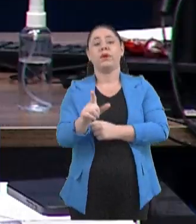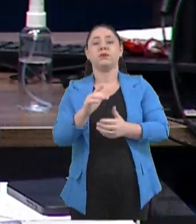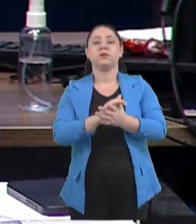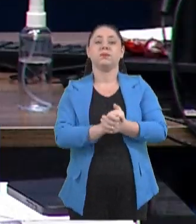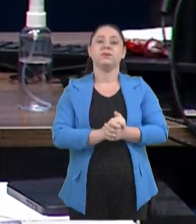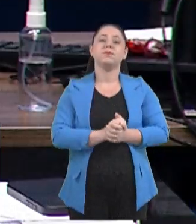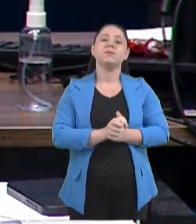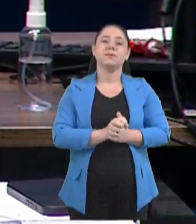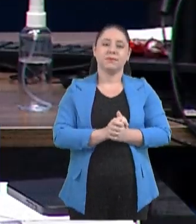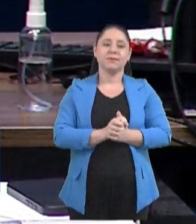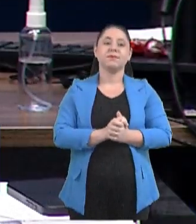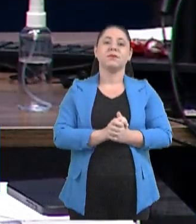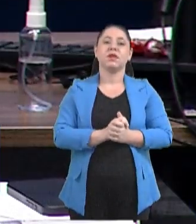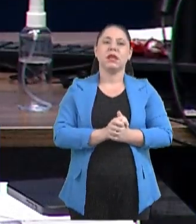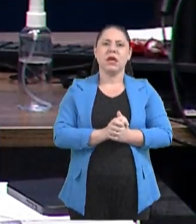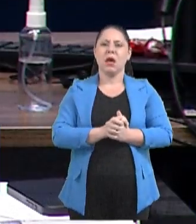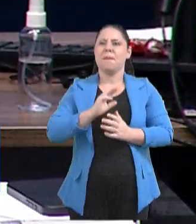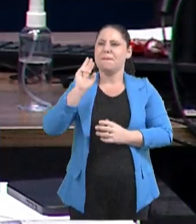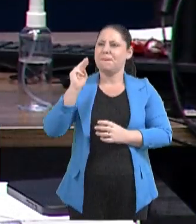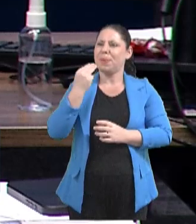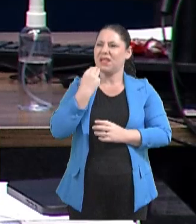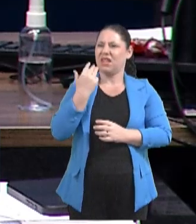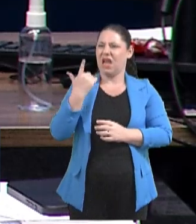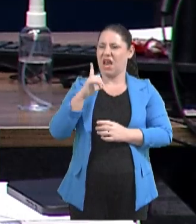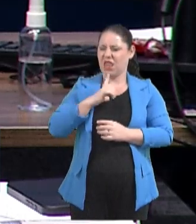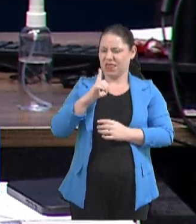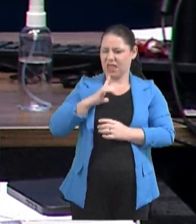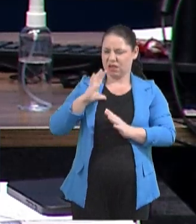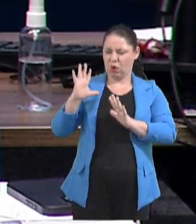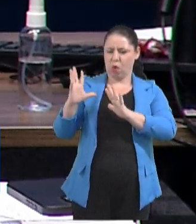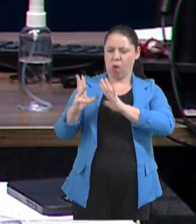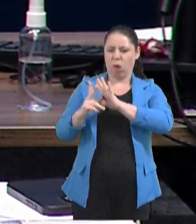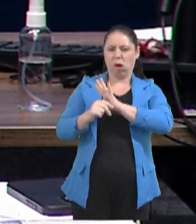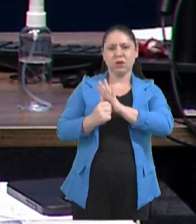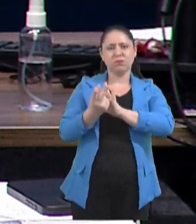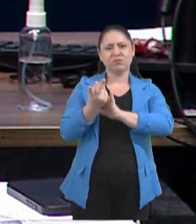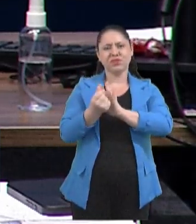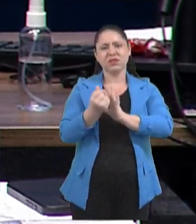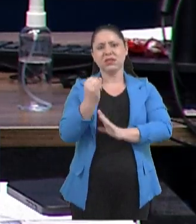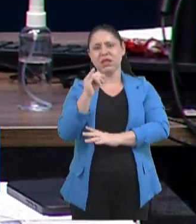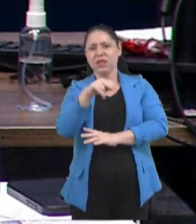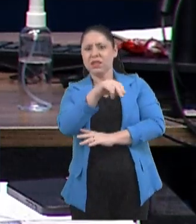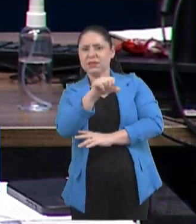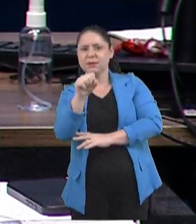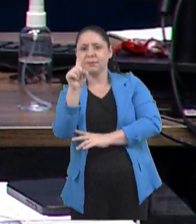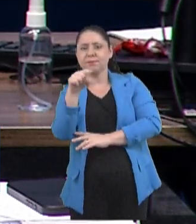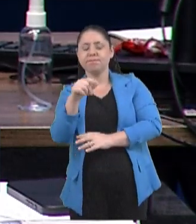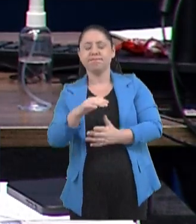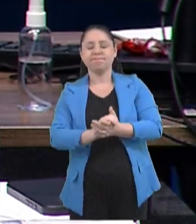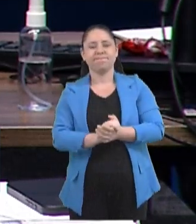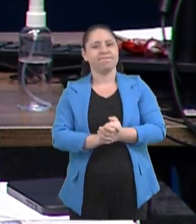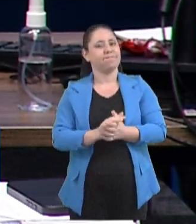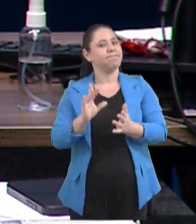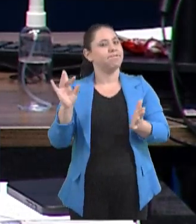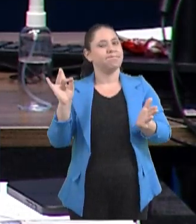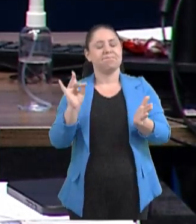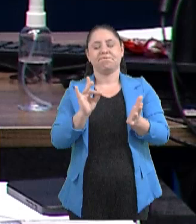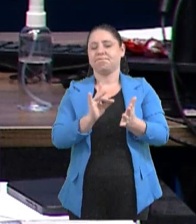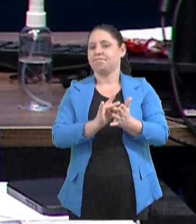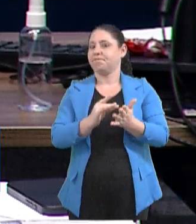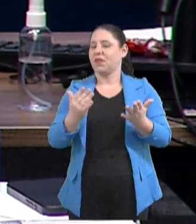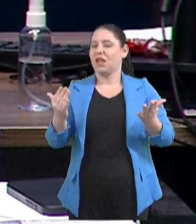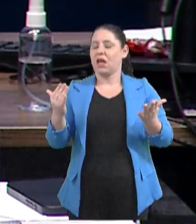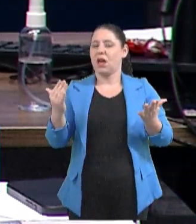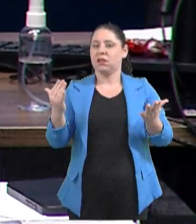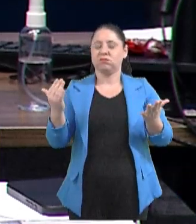esse desvio bilionário, né, dos aposentados do INSS. Realmente é um escândalo,